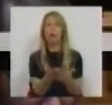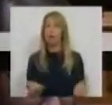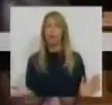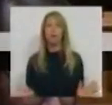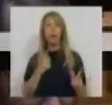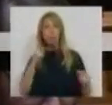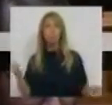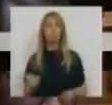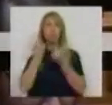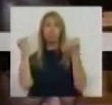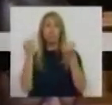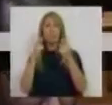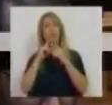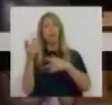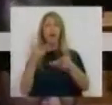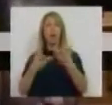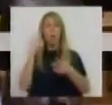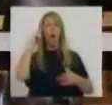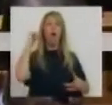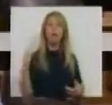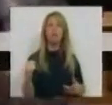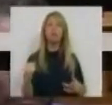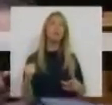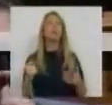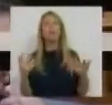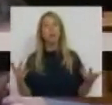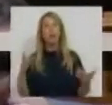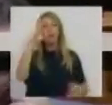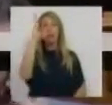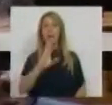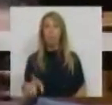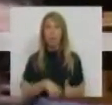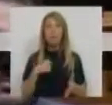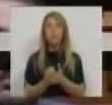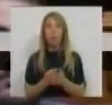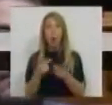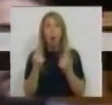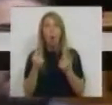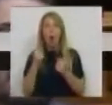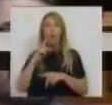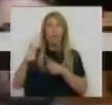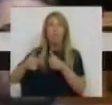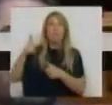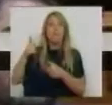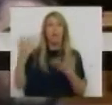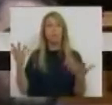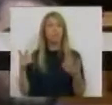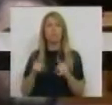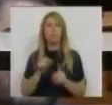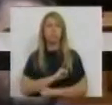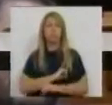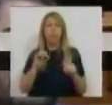recusam os bombardeamentos de retaliação e que sabem que sempre que o ódio imperou, foi as bombas que deram lugar